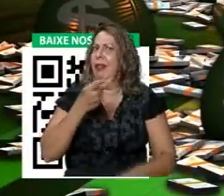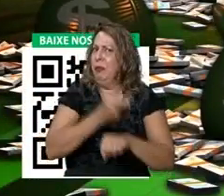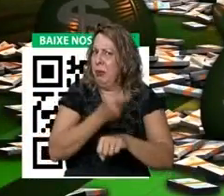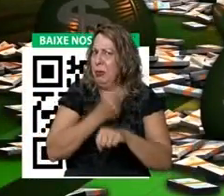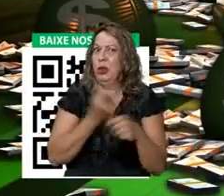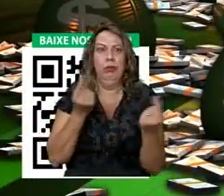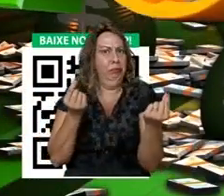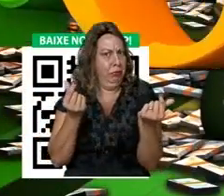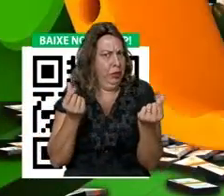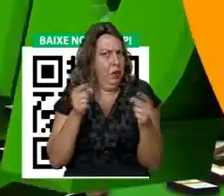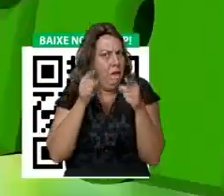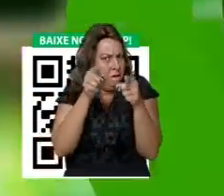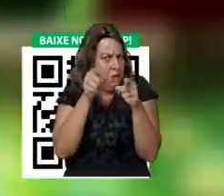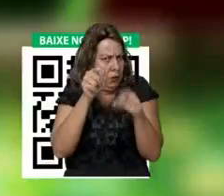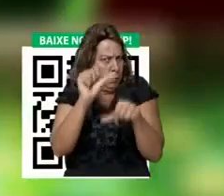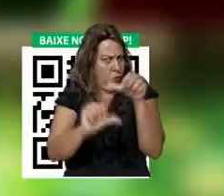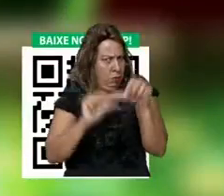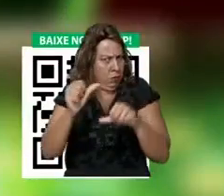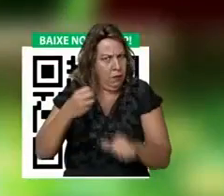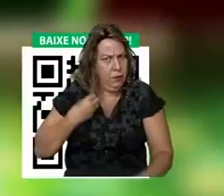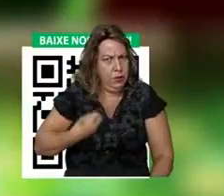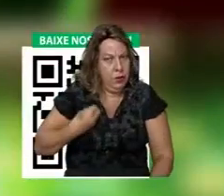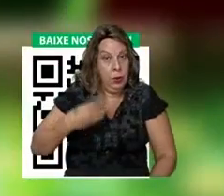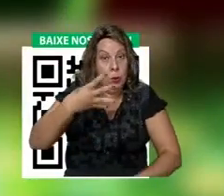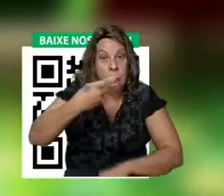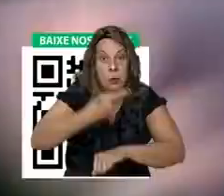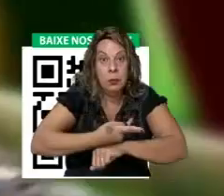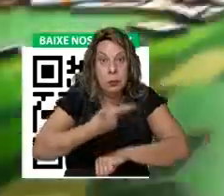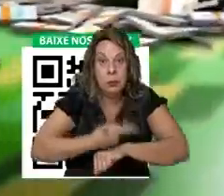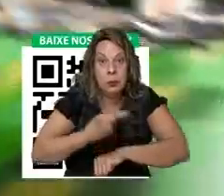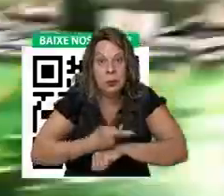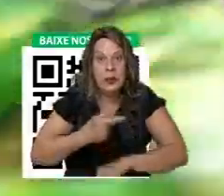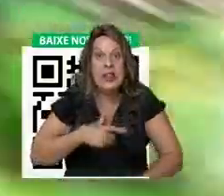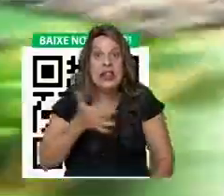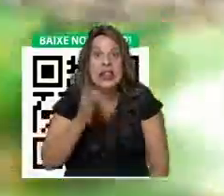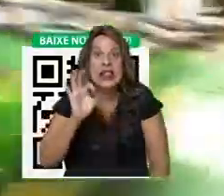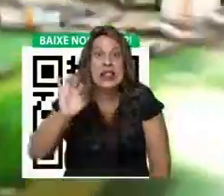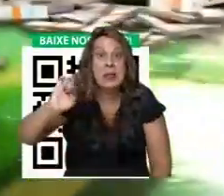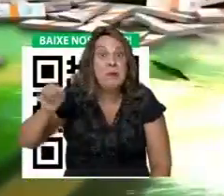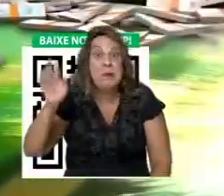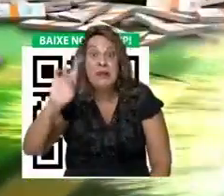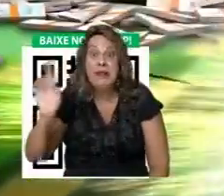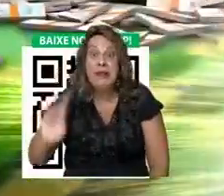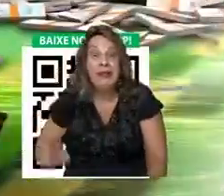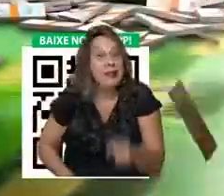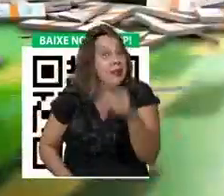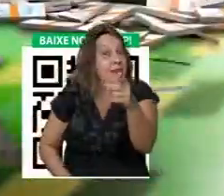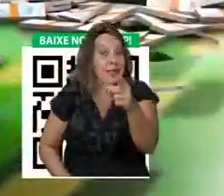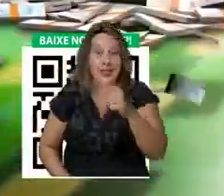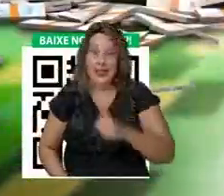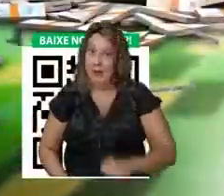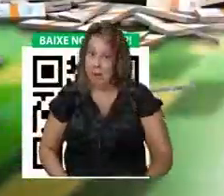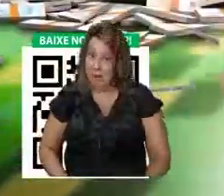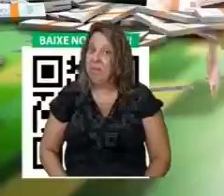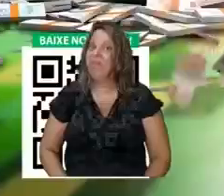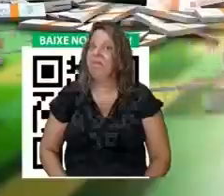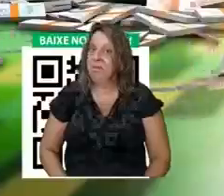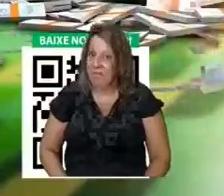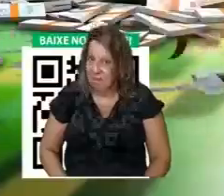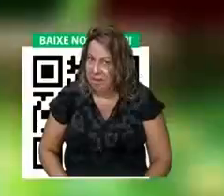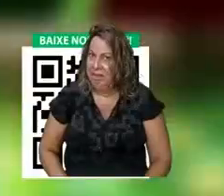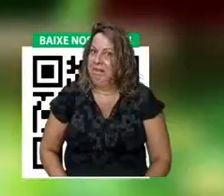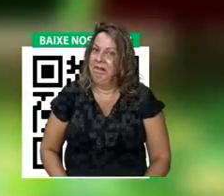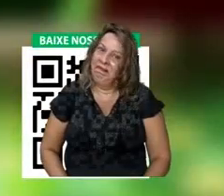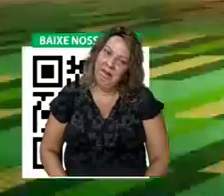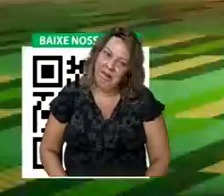em dinheiro para você mudar de vida. Só no quarto prêmio são R$100.000 para você, isso mesmo. R$100.000 no